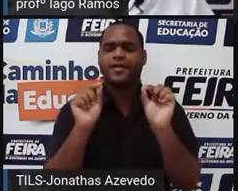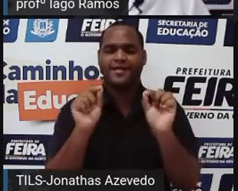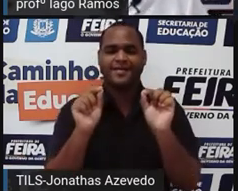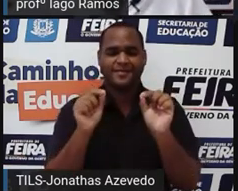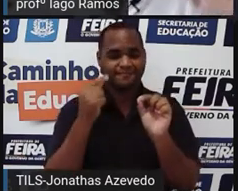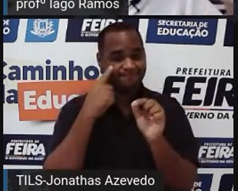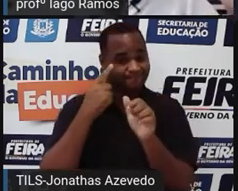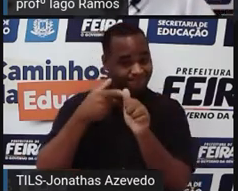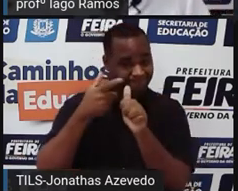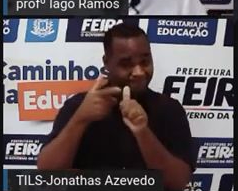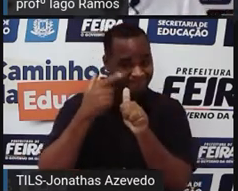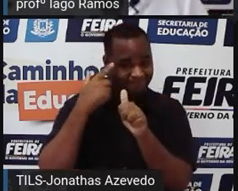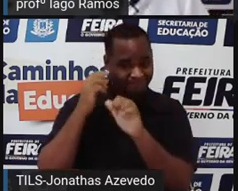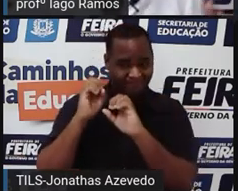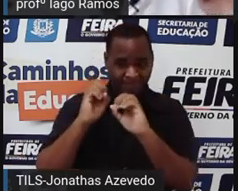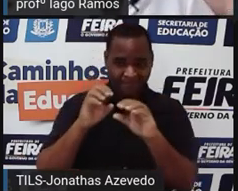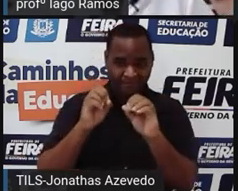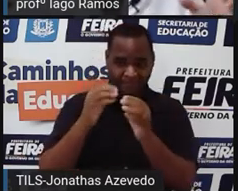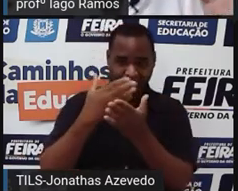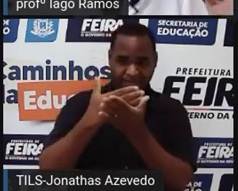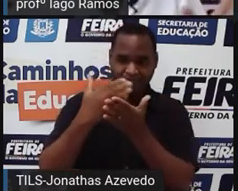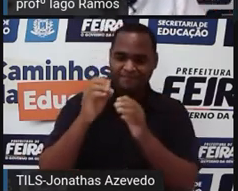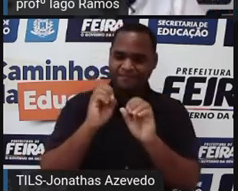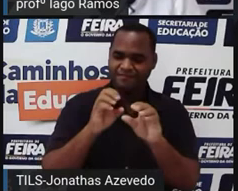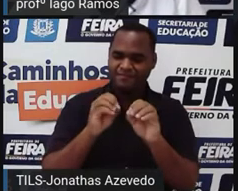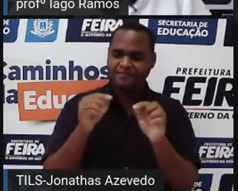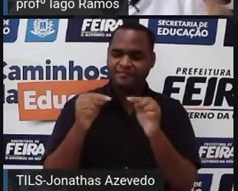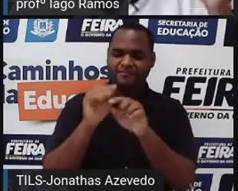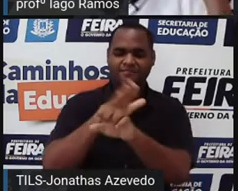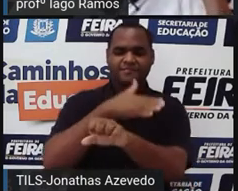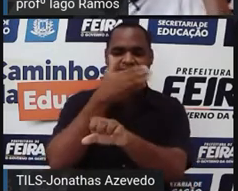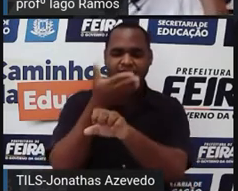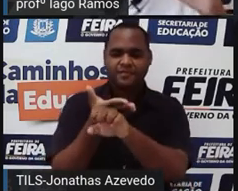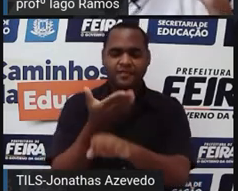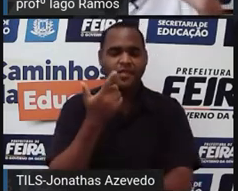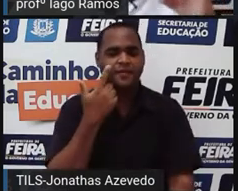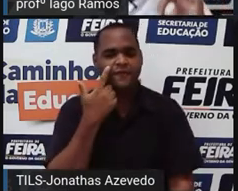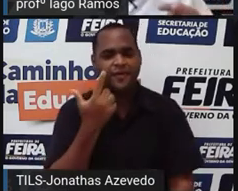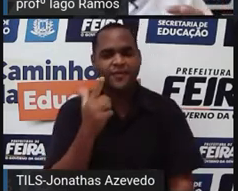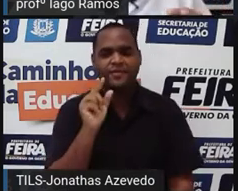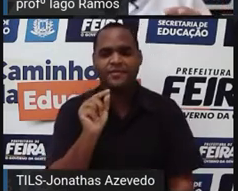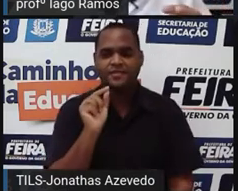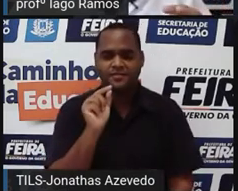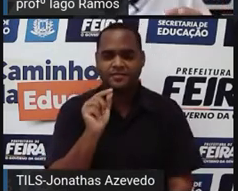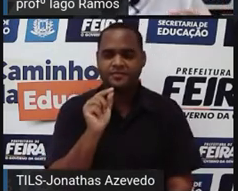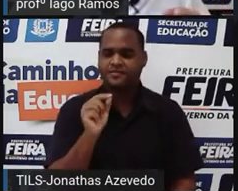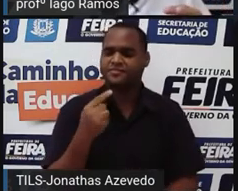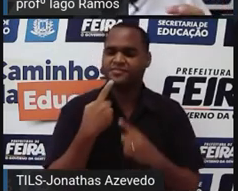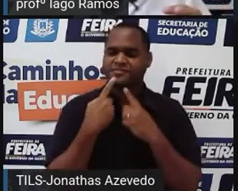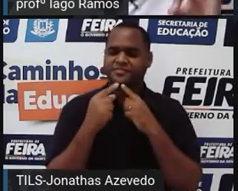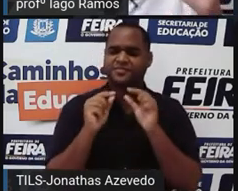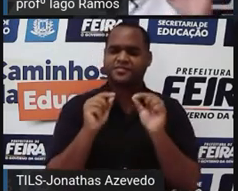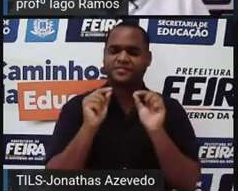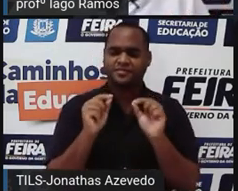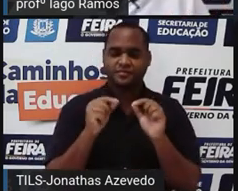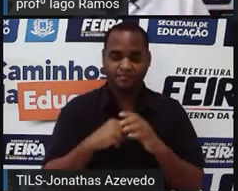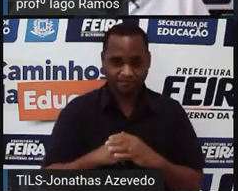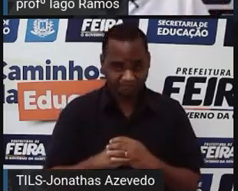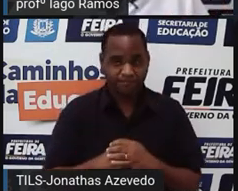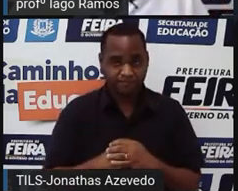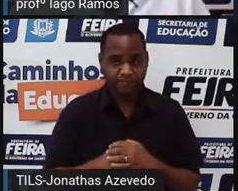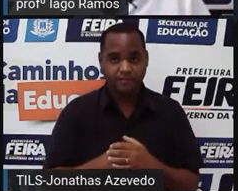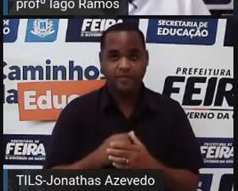início da aula até esse momento, né? Até o que a gente viu agora, o que que a gente está falando? A gente